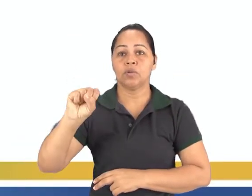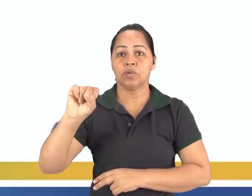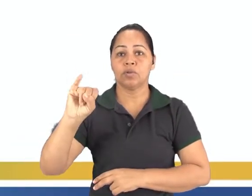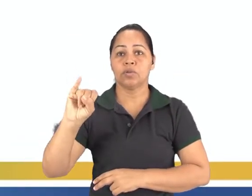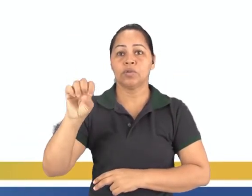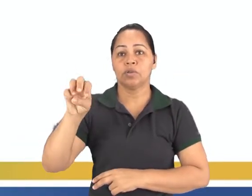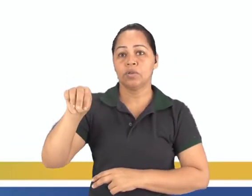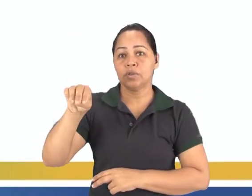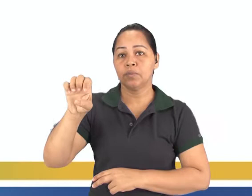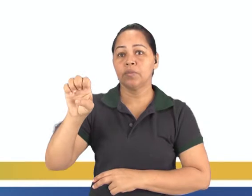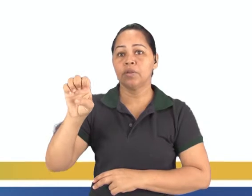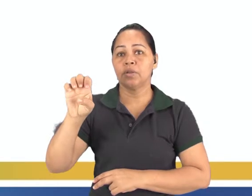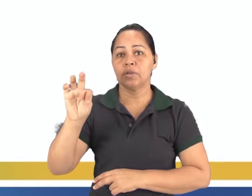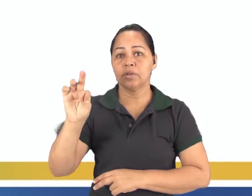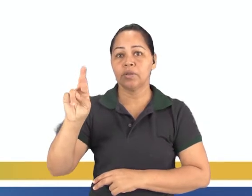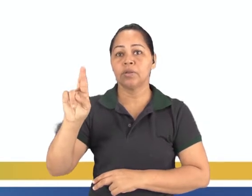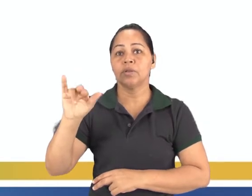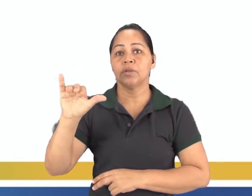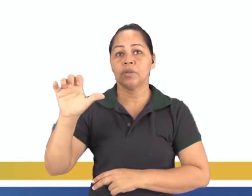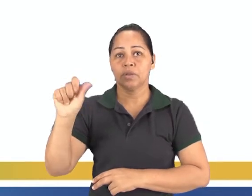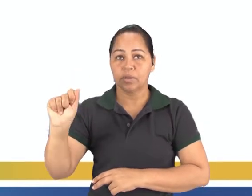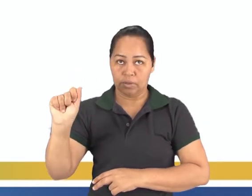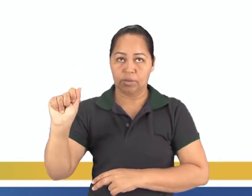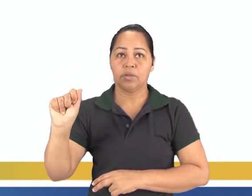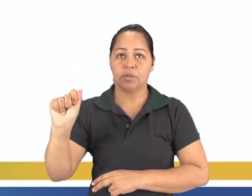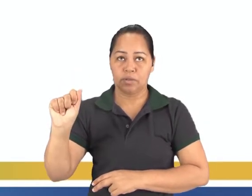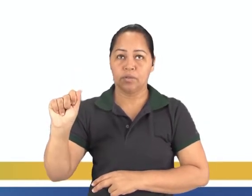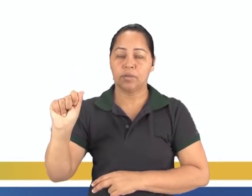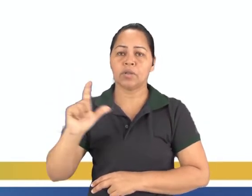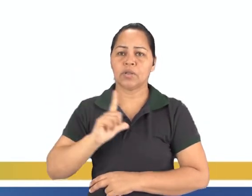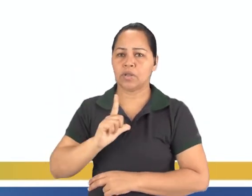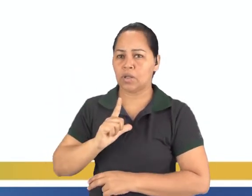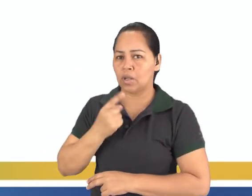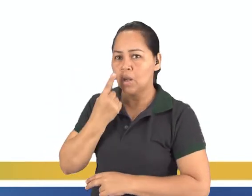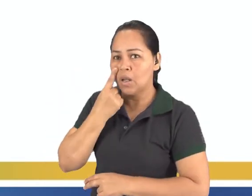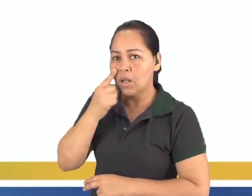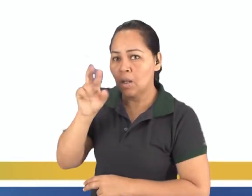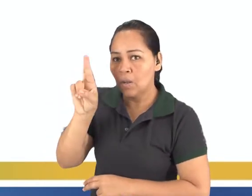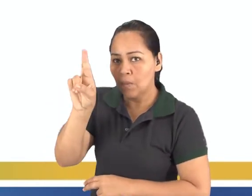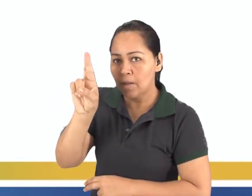figura, ela é chamada, neste caso, de eixo de simetria.